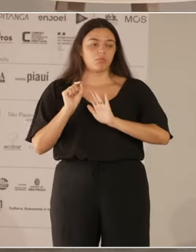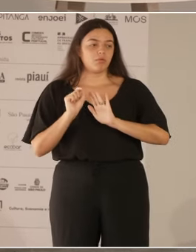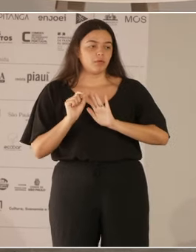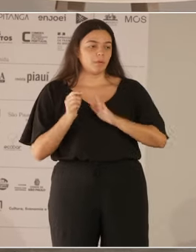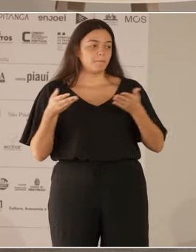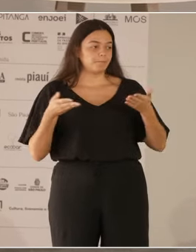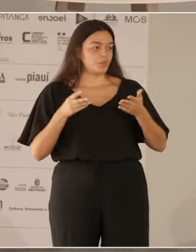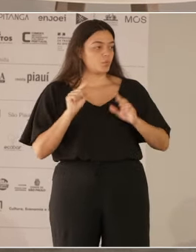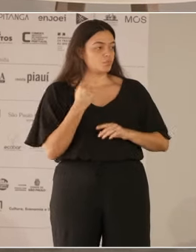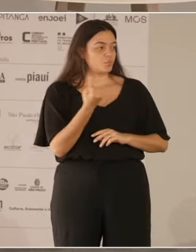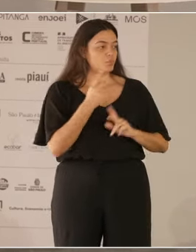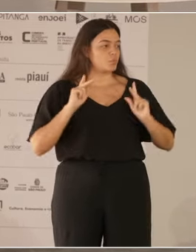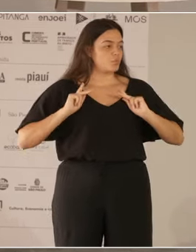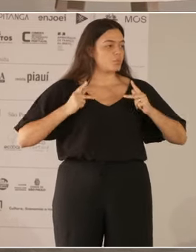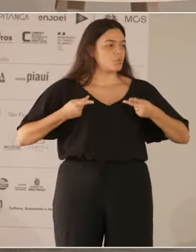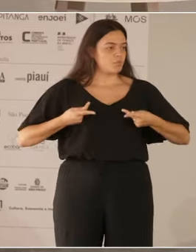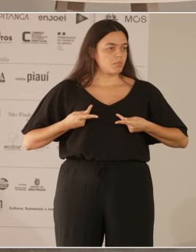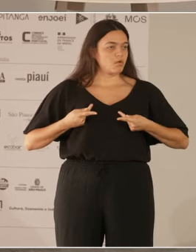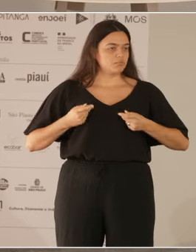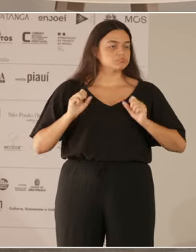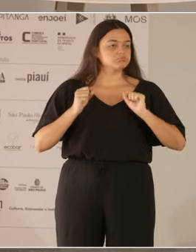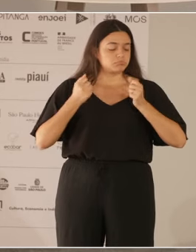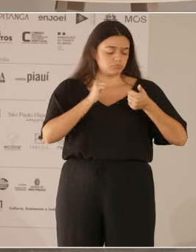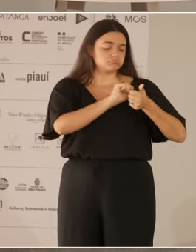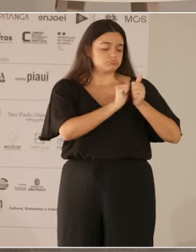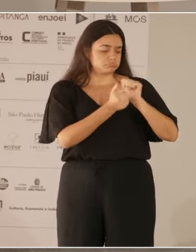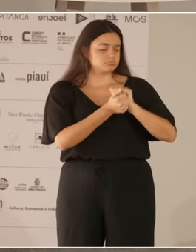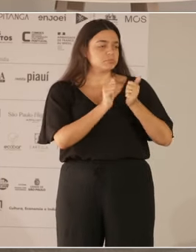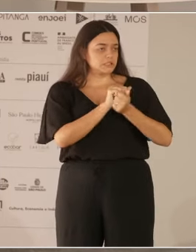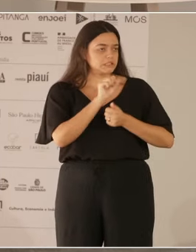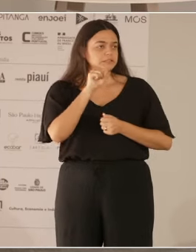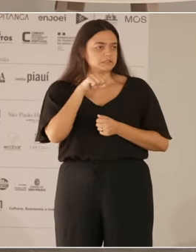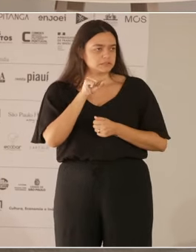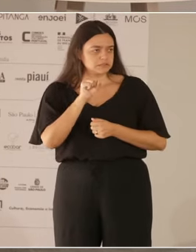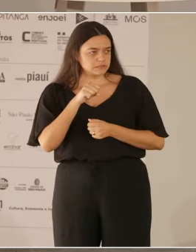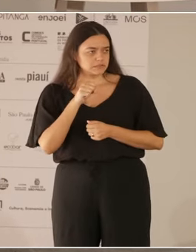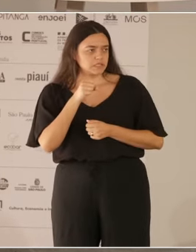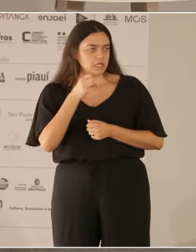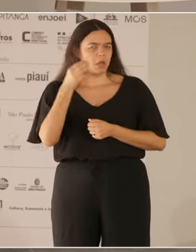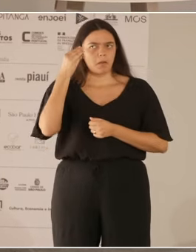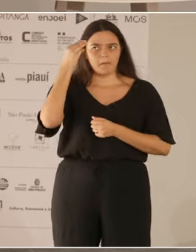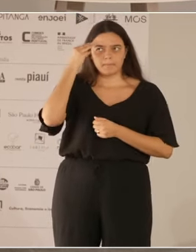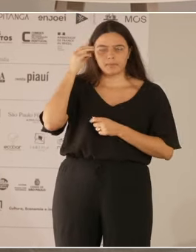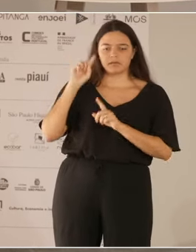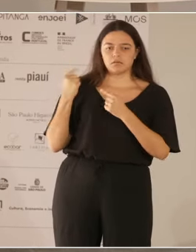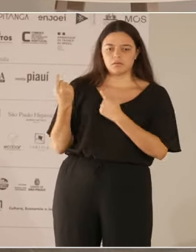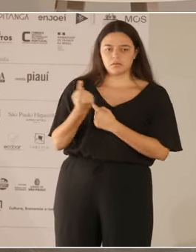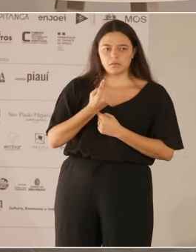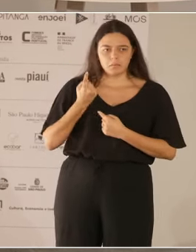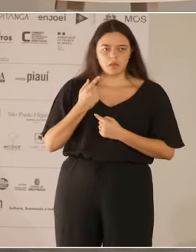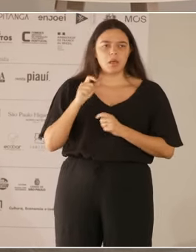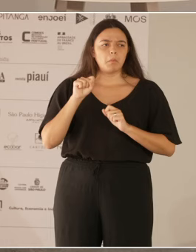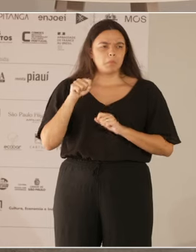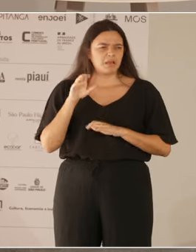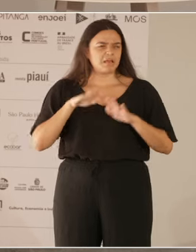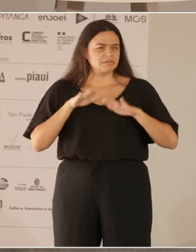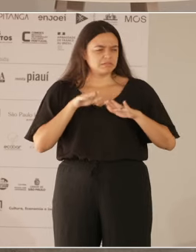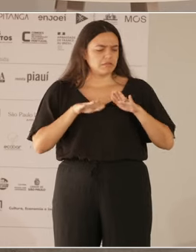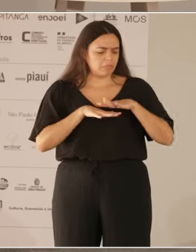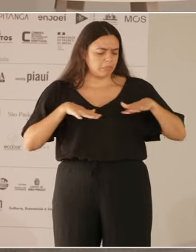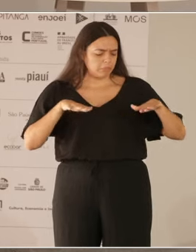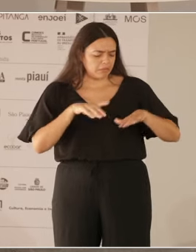nós humanos podemos nos adaptar a questões, a ambientes muito inóspitos, muito hostis.